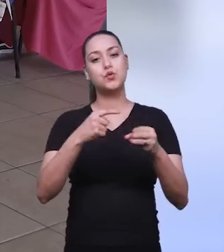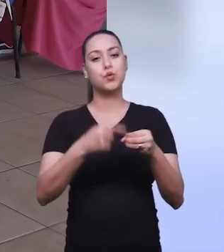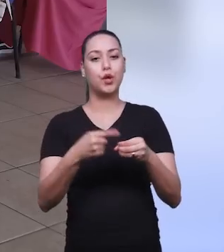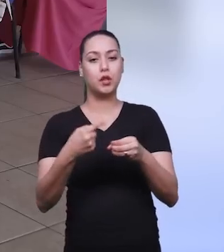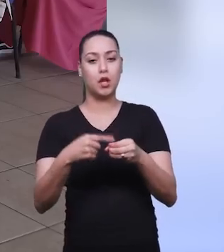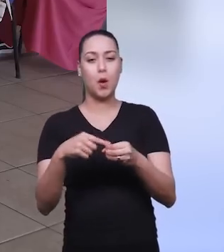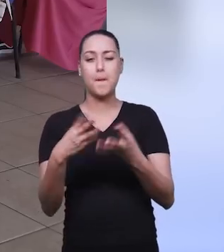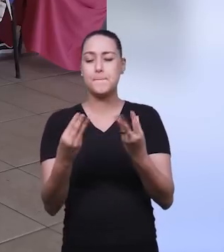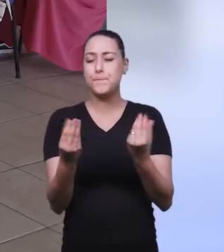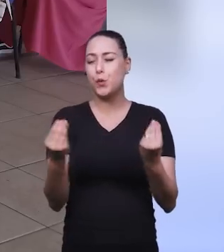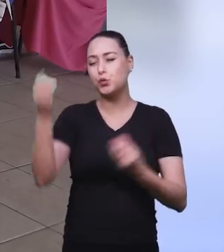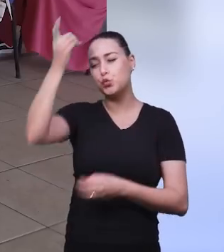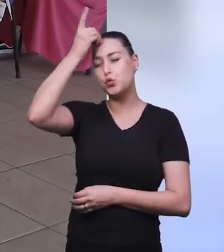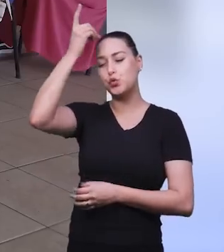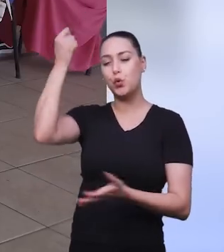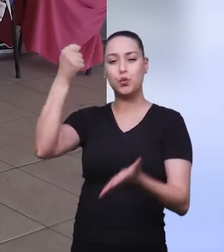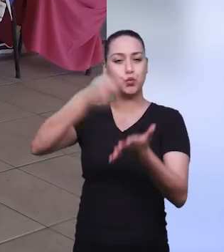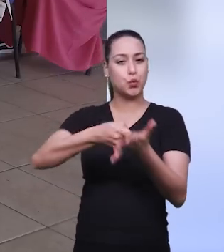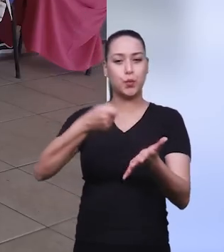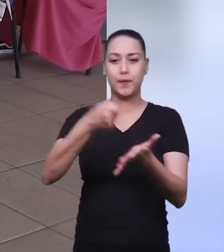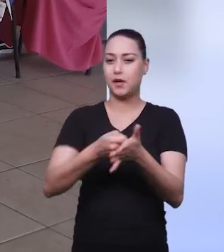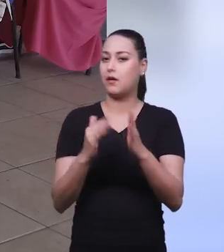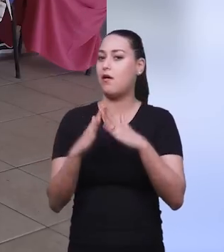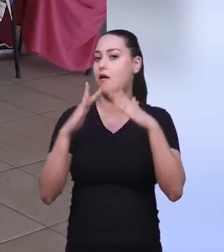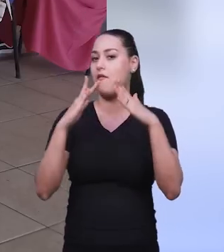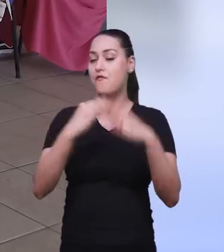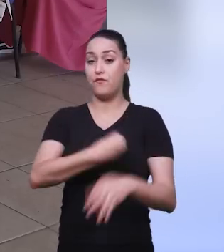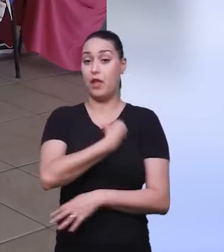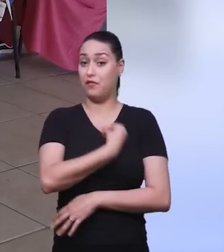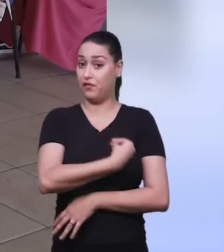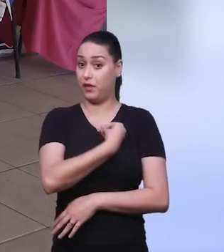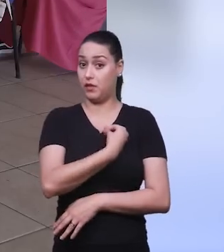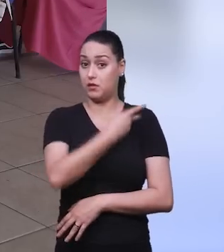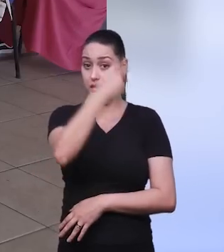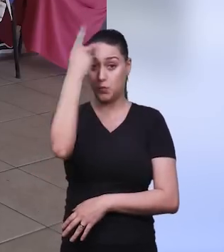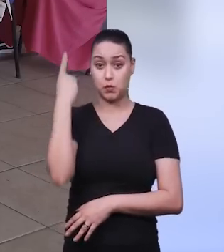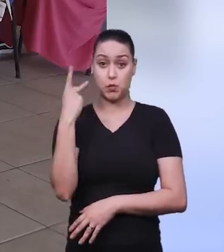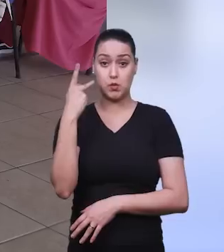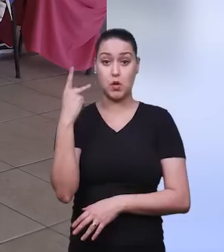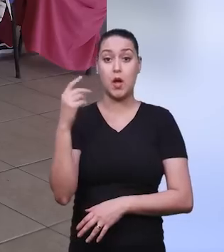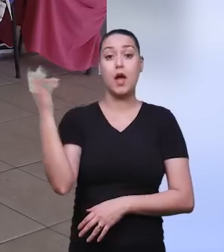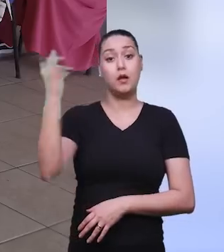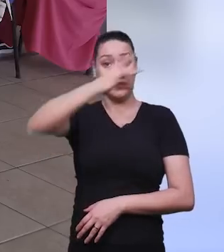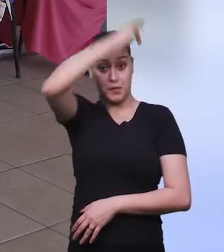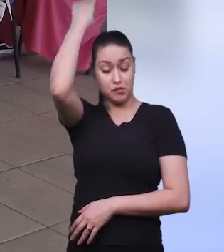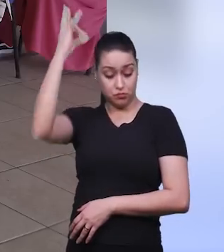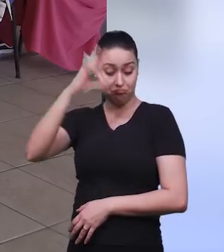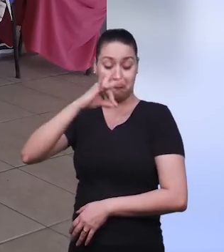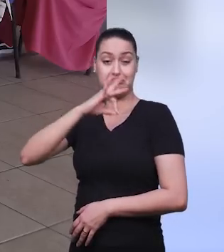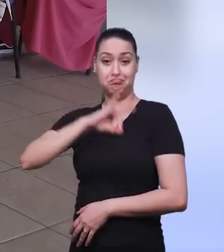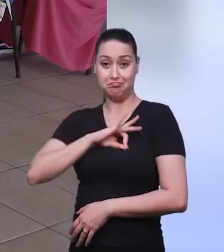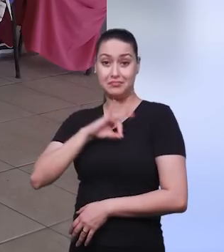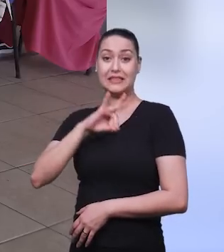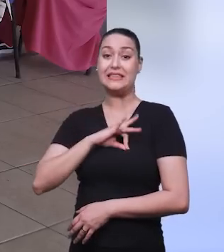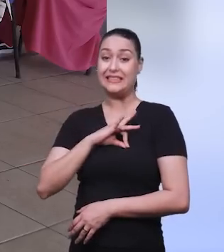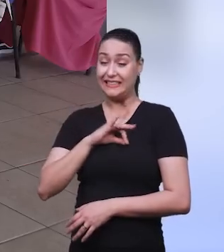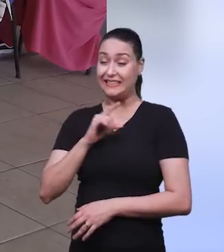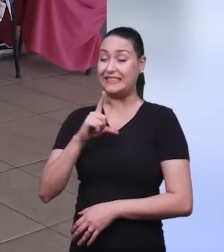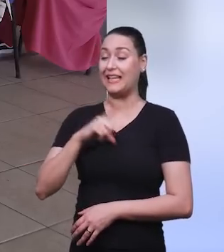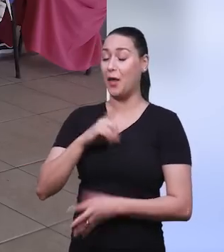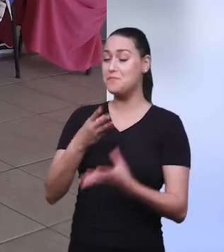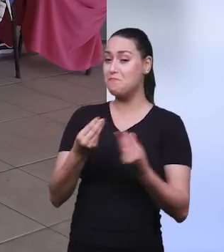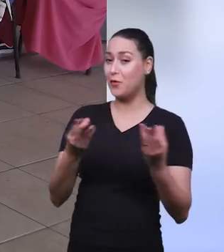é que muitos dons espirituais se cumpriram na vida dos participantes e vários irmãos foram batizados com o Espírito